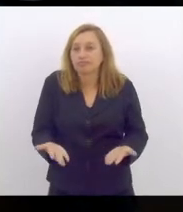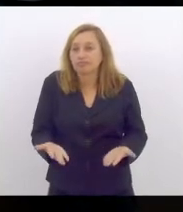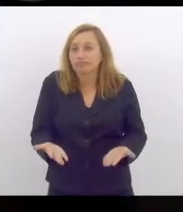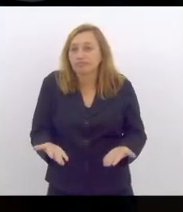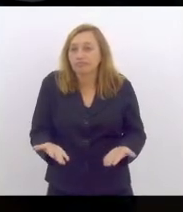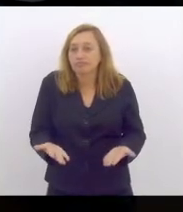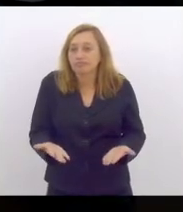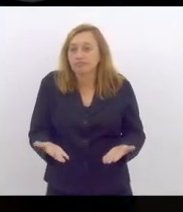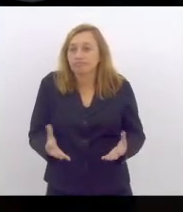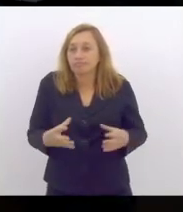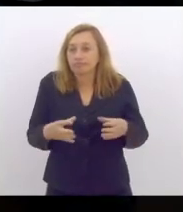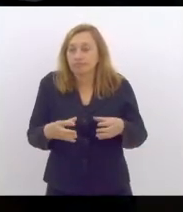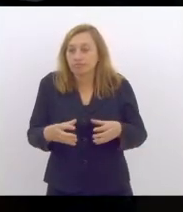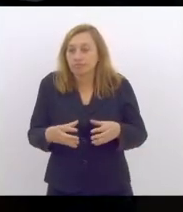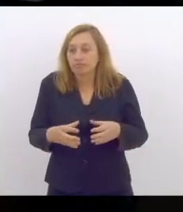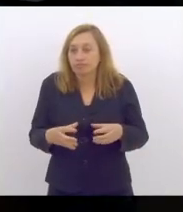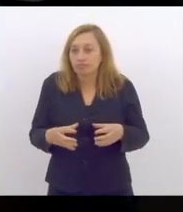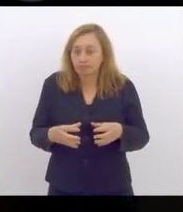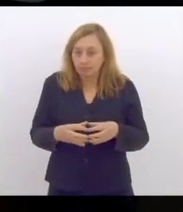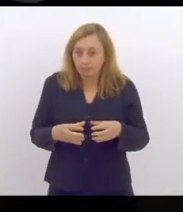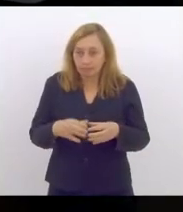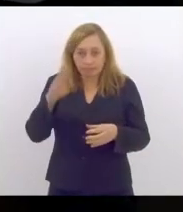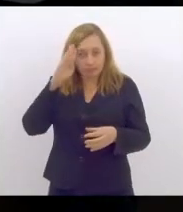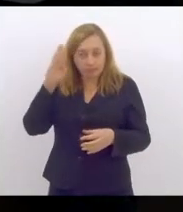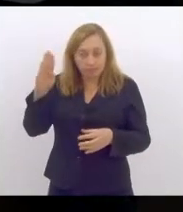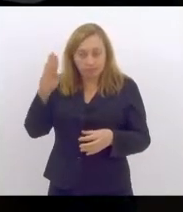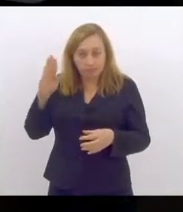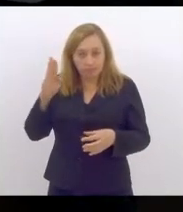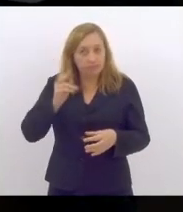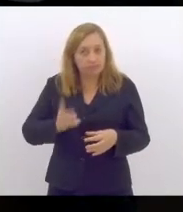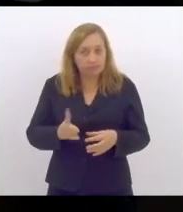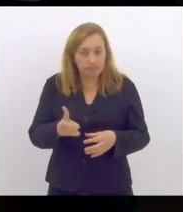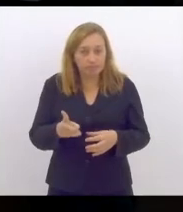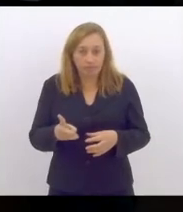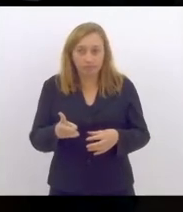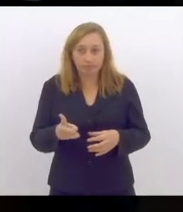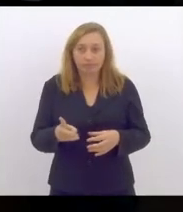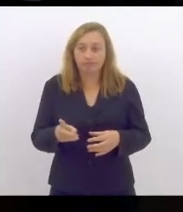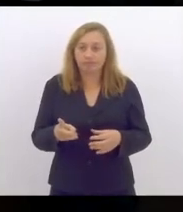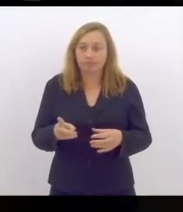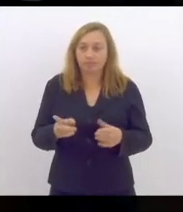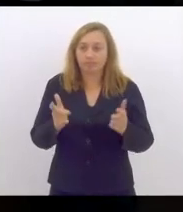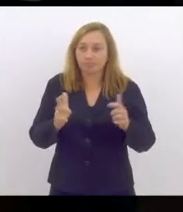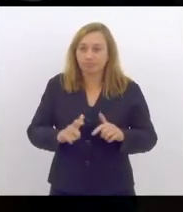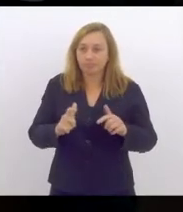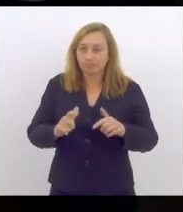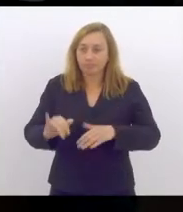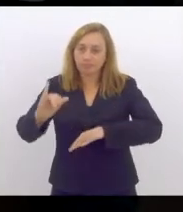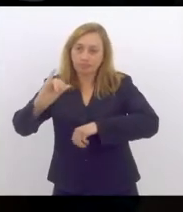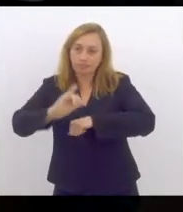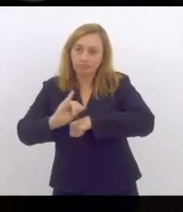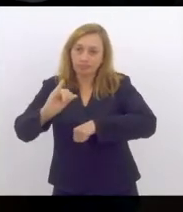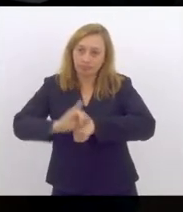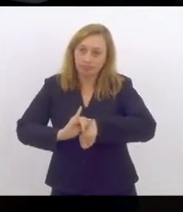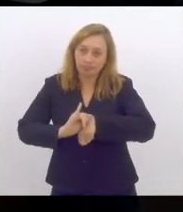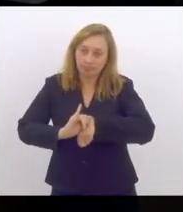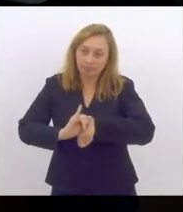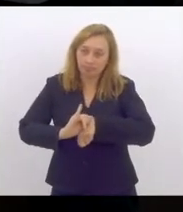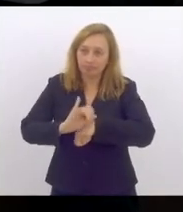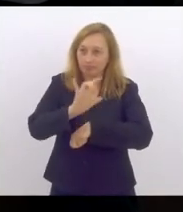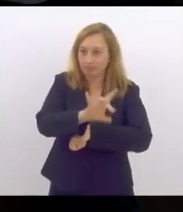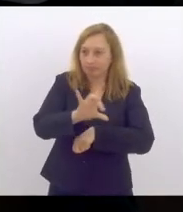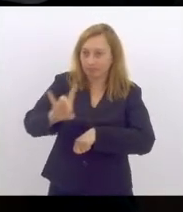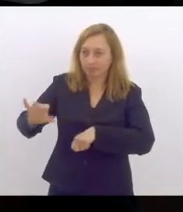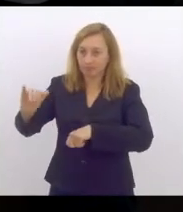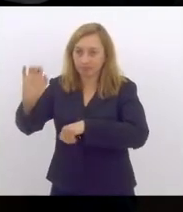a sede do Exército Brasileiro sempre se localiza na capital de cada